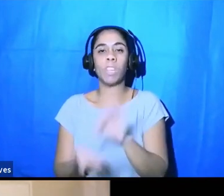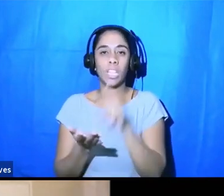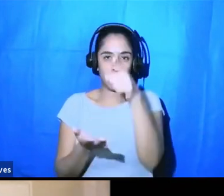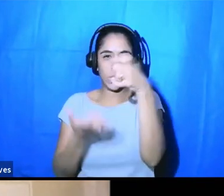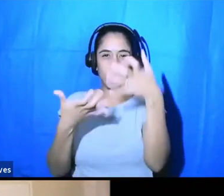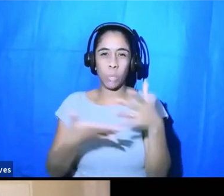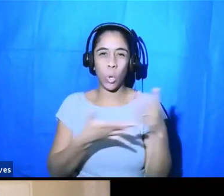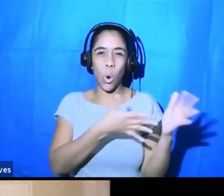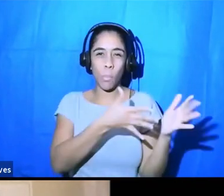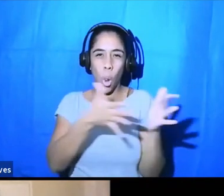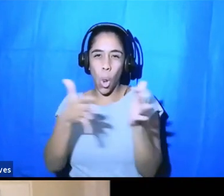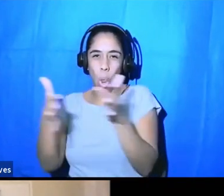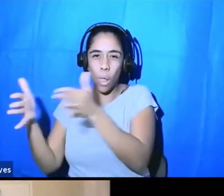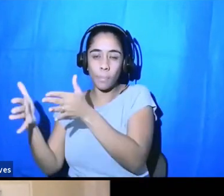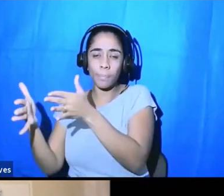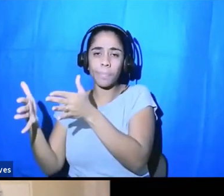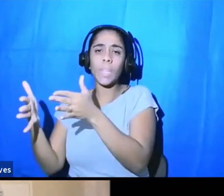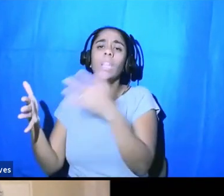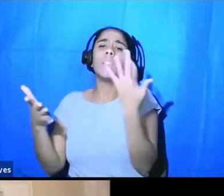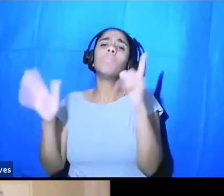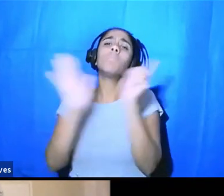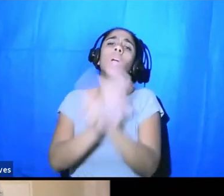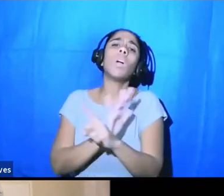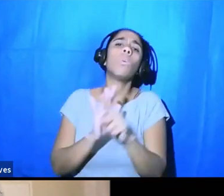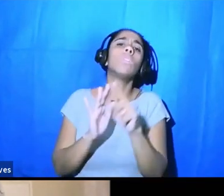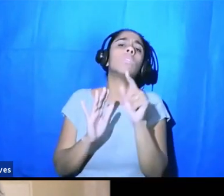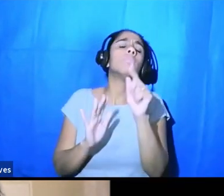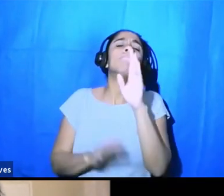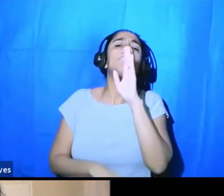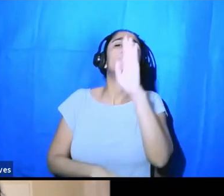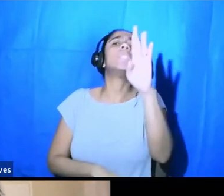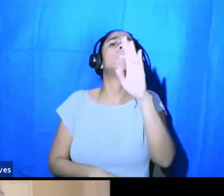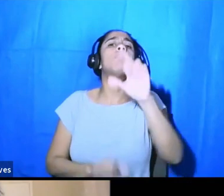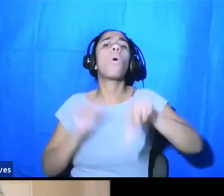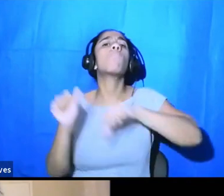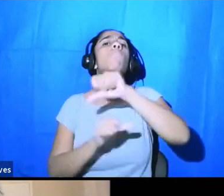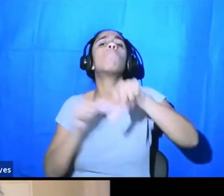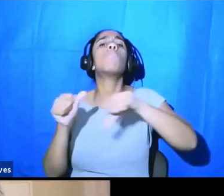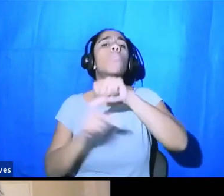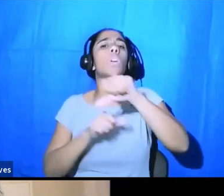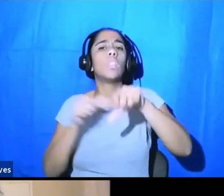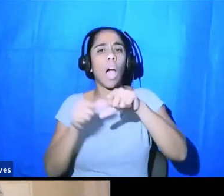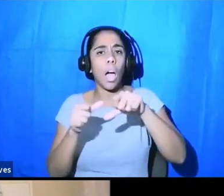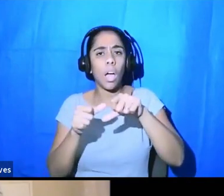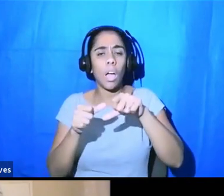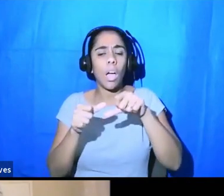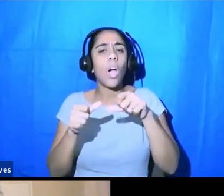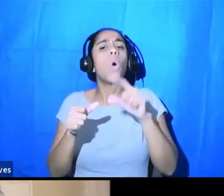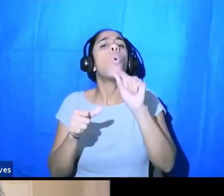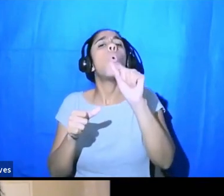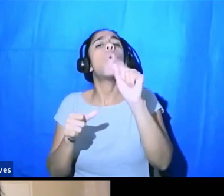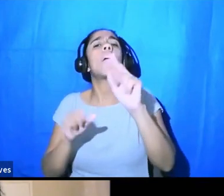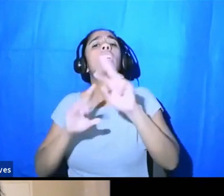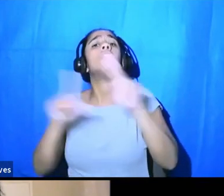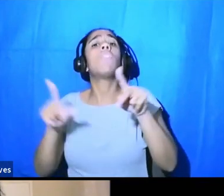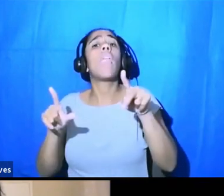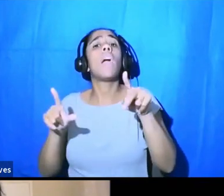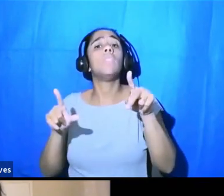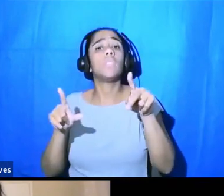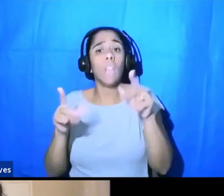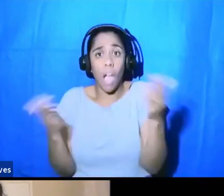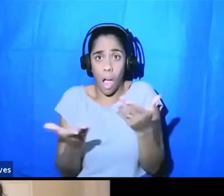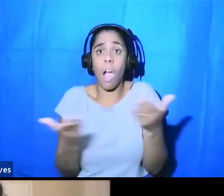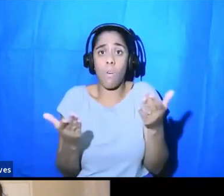com essa nova constituição que está sendo escrita também por mulheres? O que deve mudar e principalmente o que deve ser diferente para as mulheres nessa nova